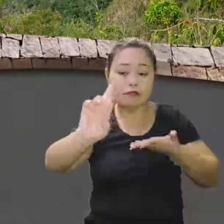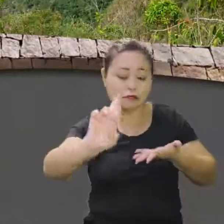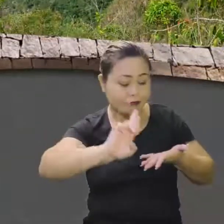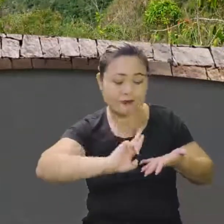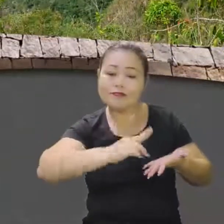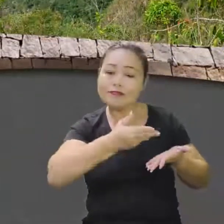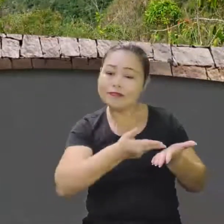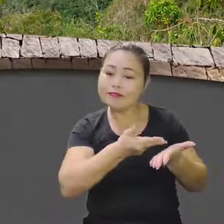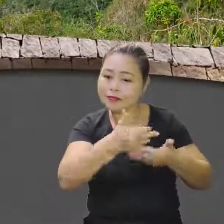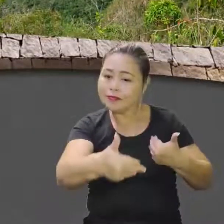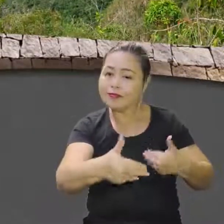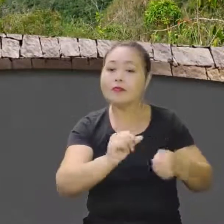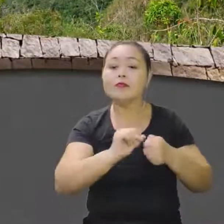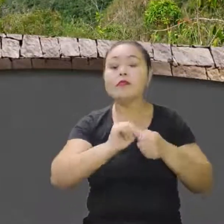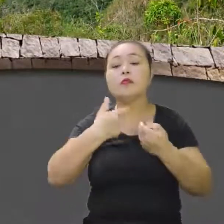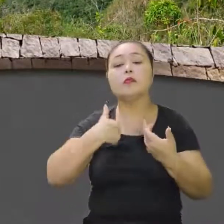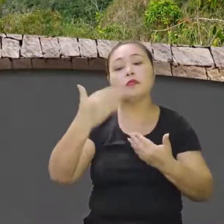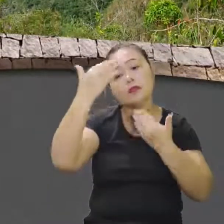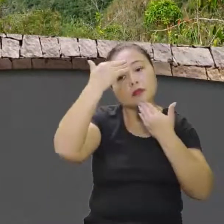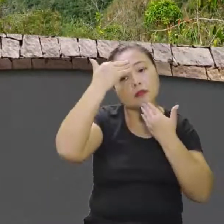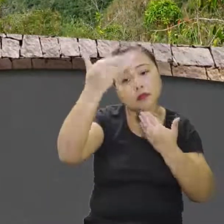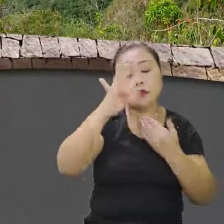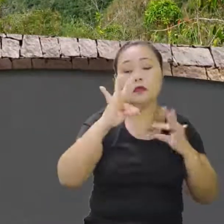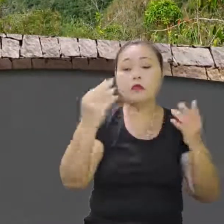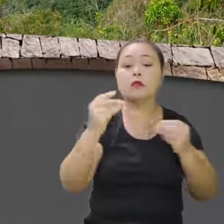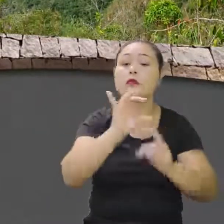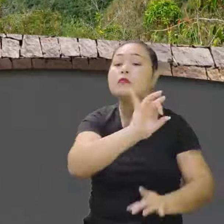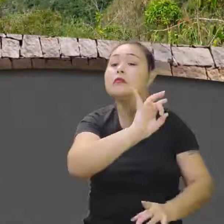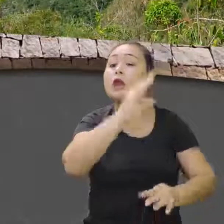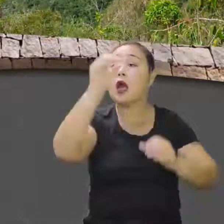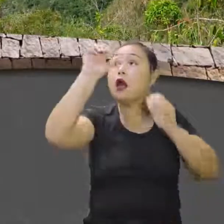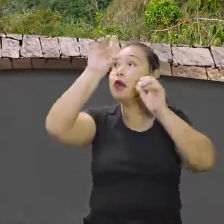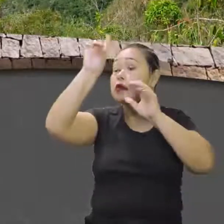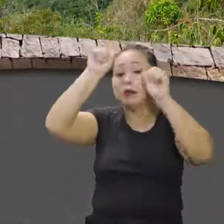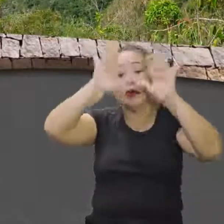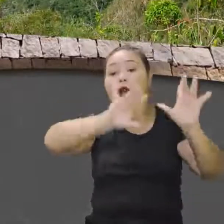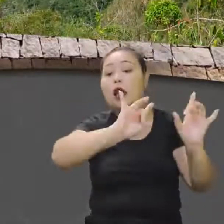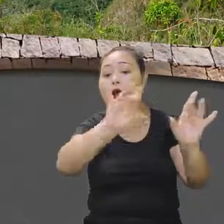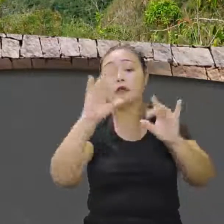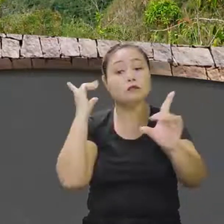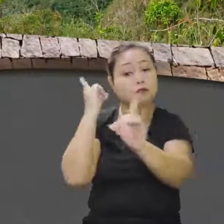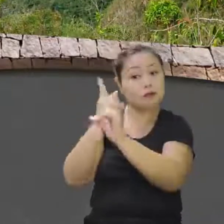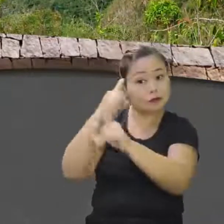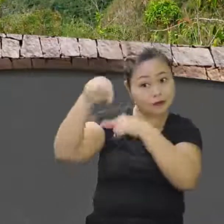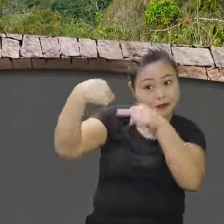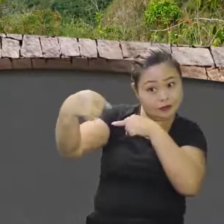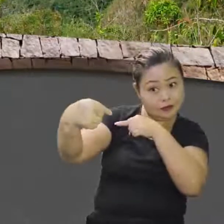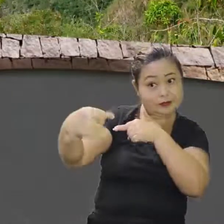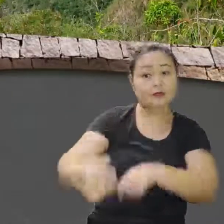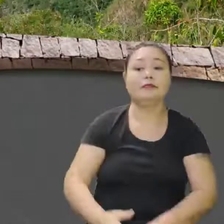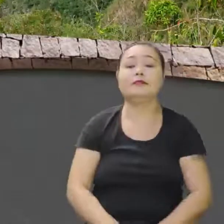retorno. Muito obrigado a todos, que Deus abençoe a cada um e até o nosso próximo encontro.